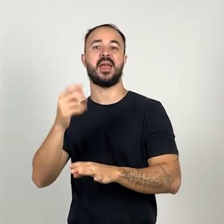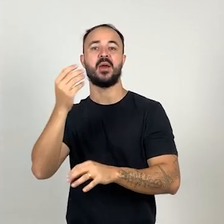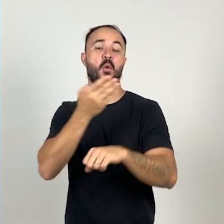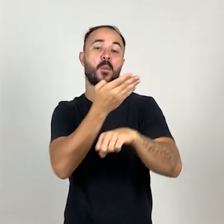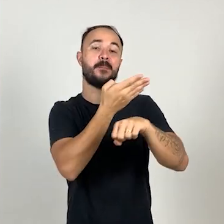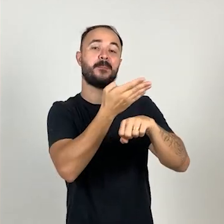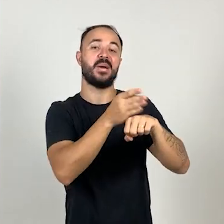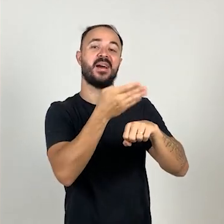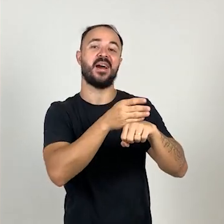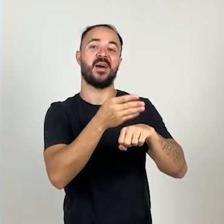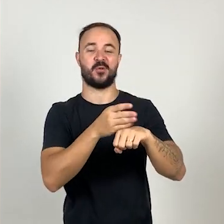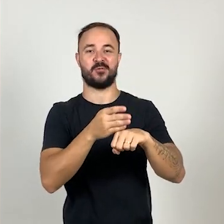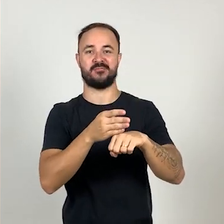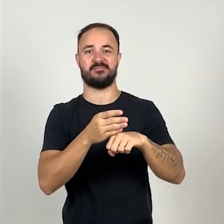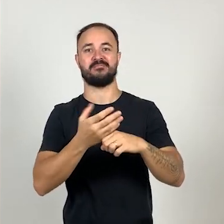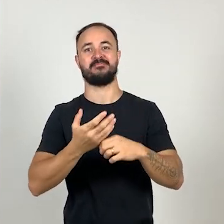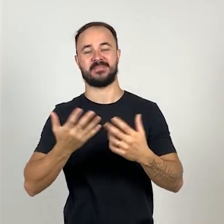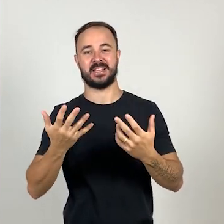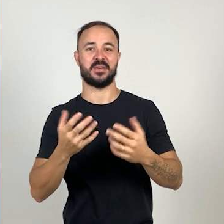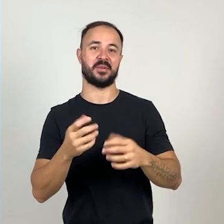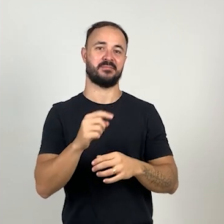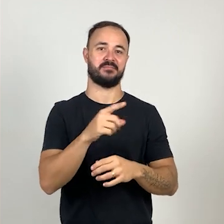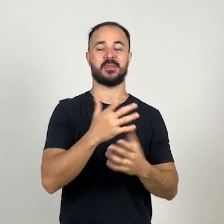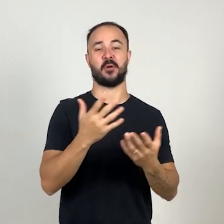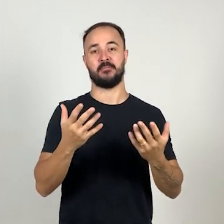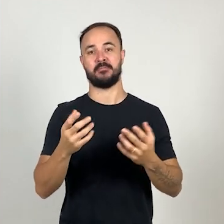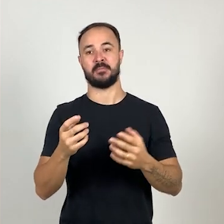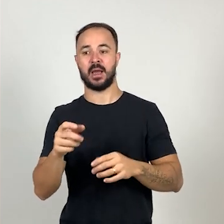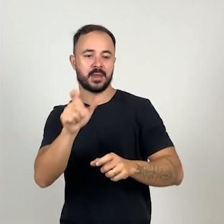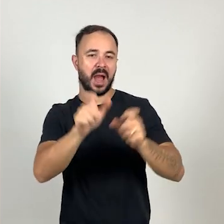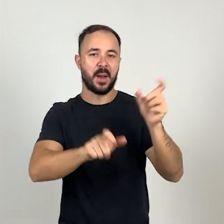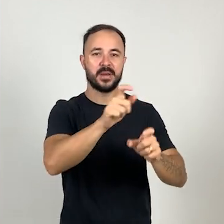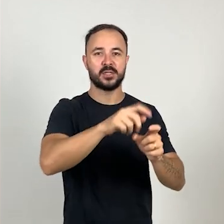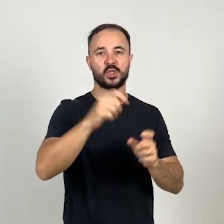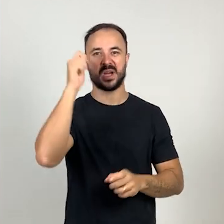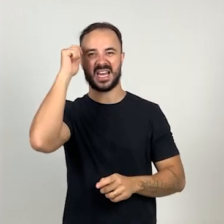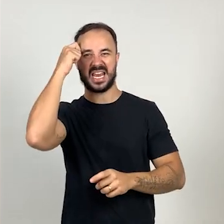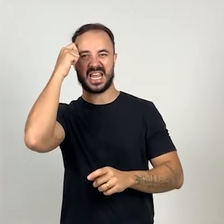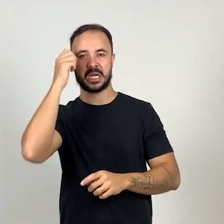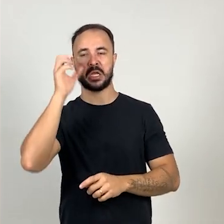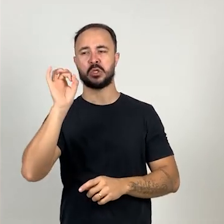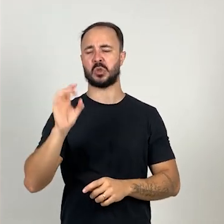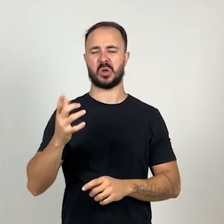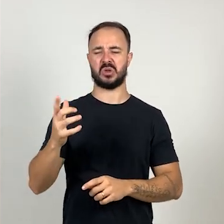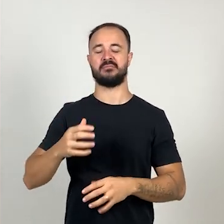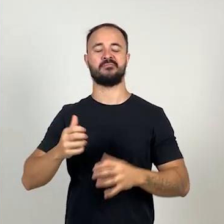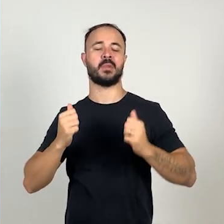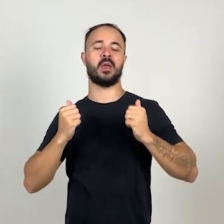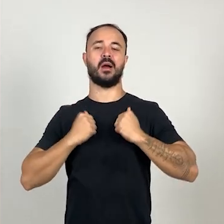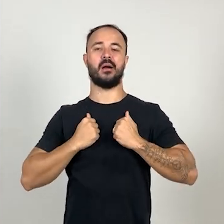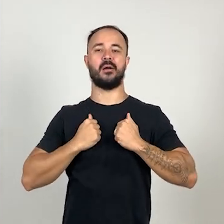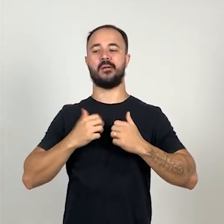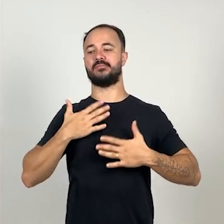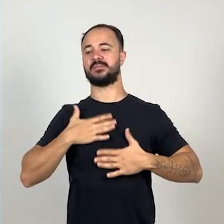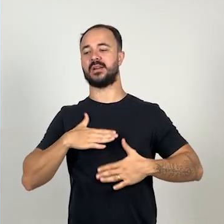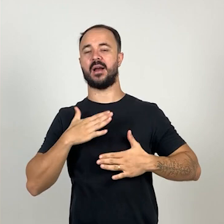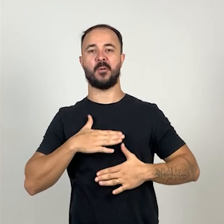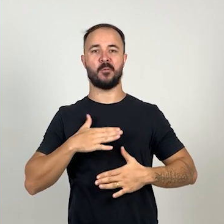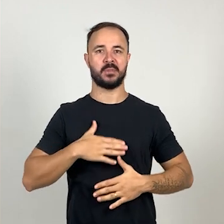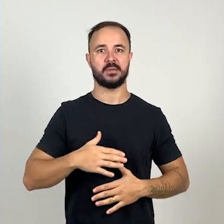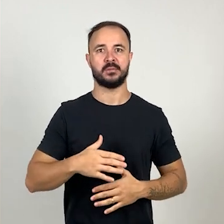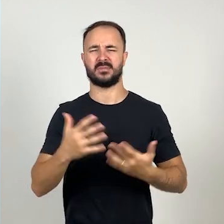de descanso e luxo. Em ambas as interpretações, essa expressão é carregada